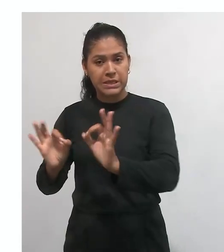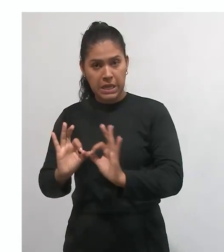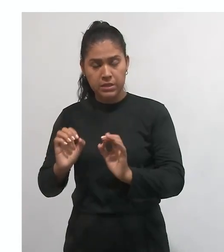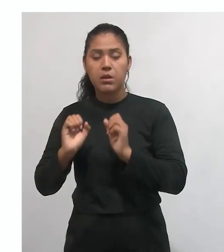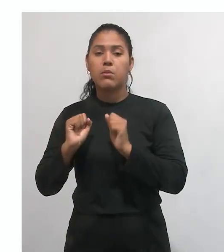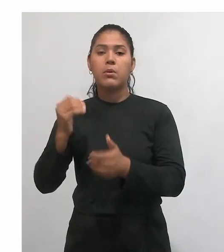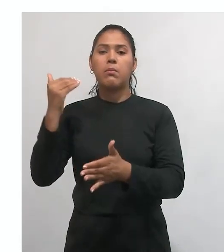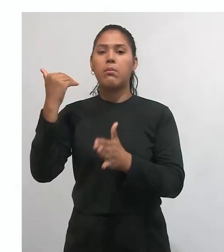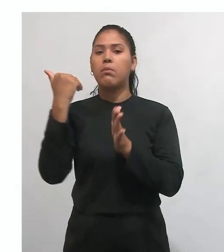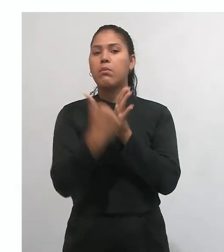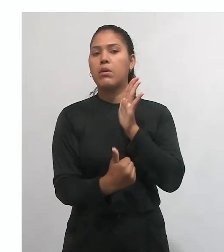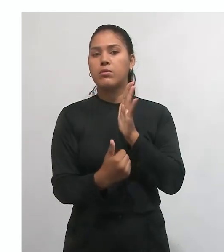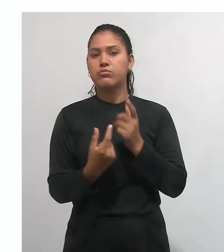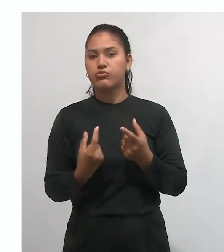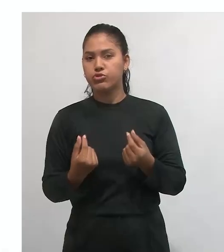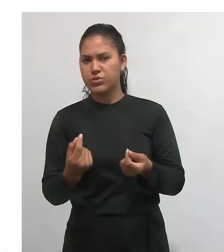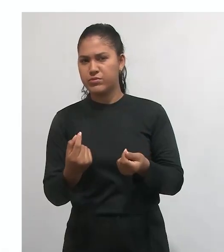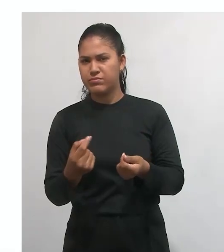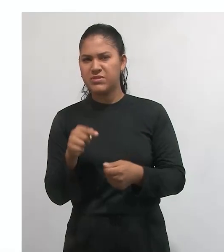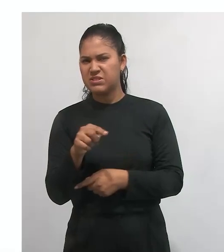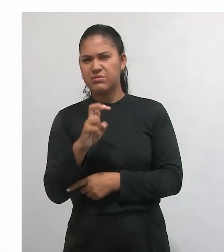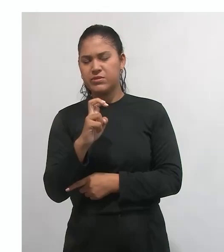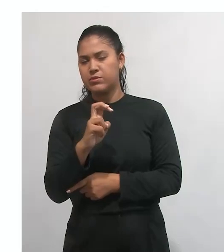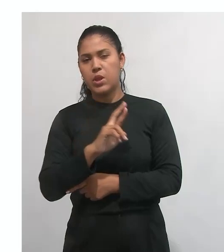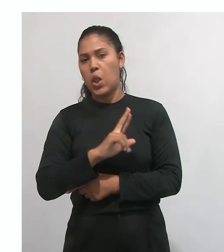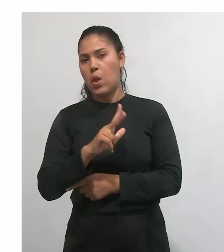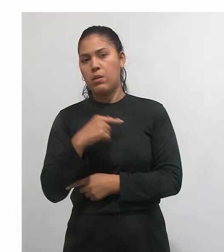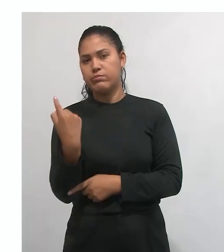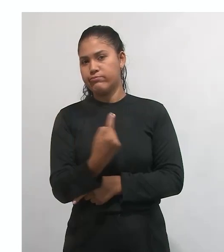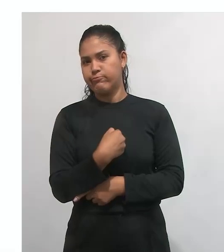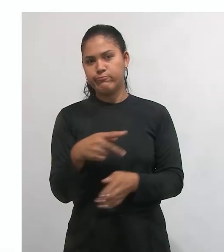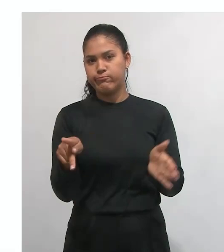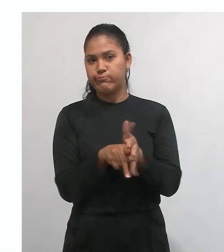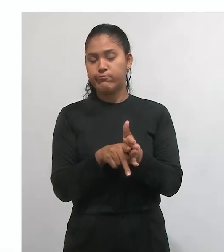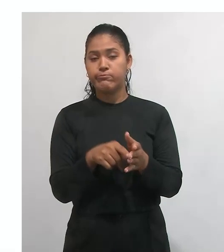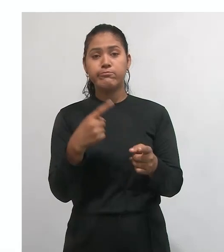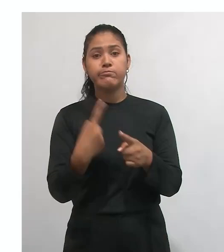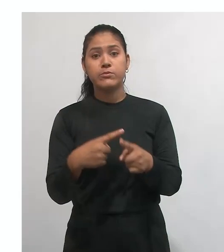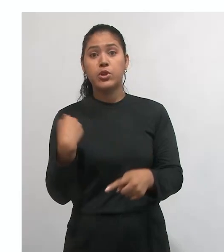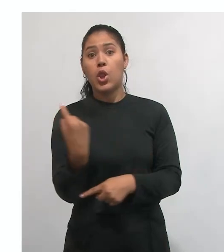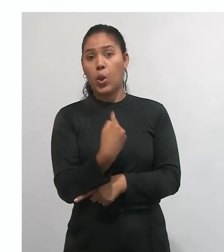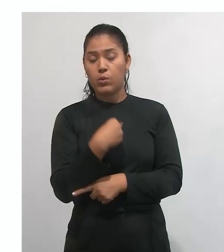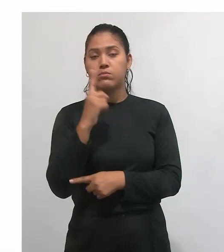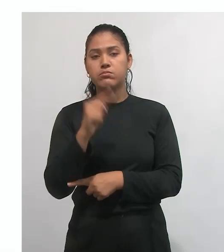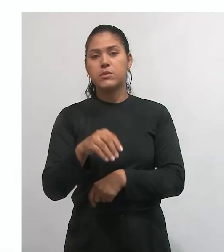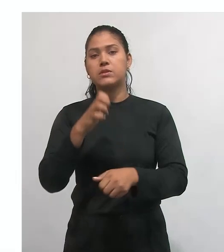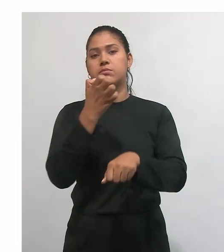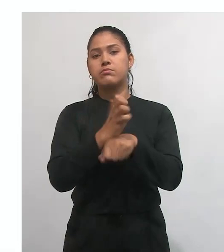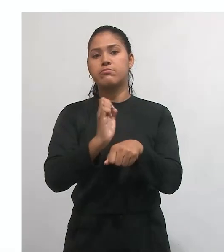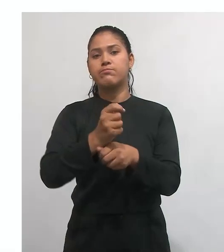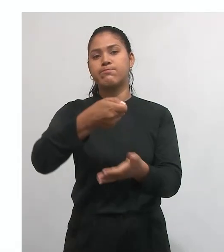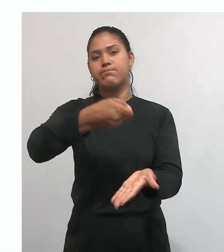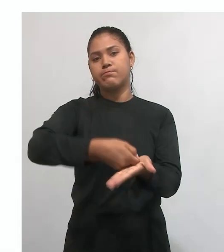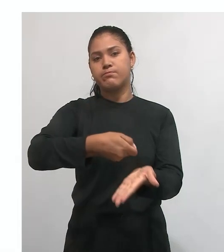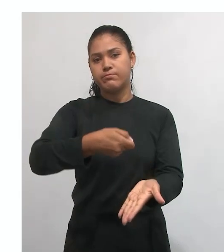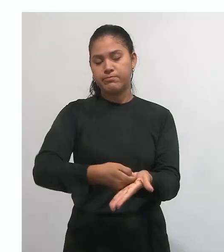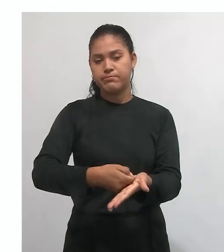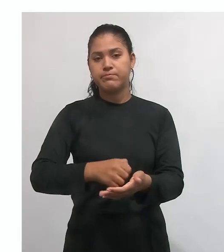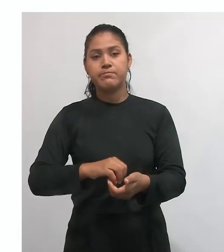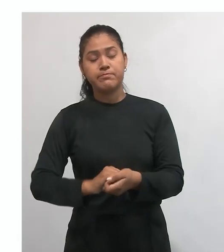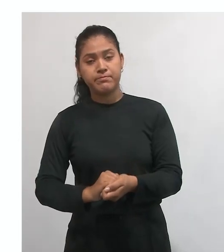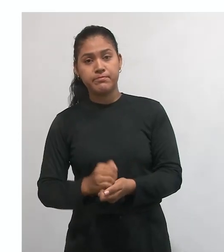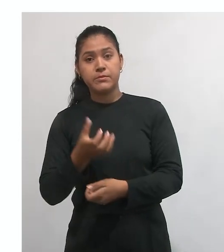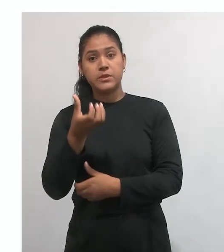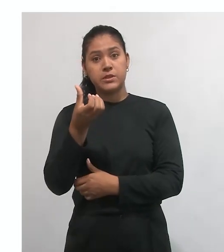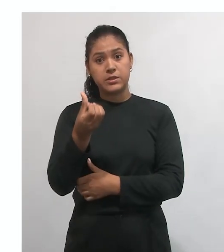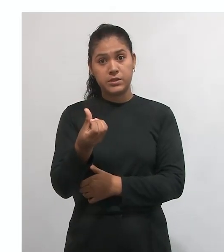legalmente. Esse quinto não é o nosso caso, porque nós vamos fazer um estágio obrigatório. E